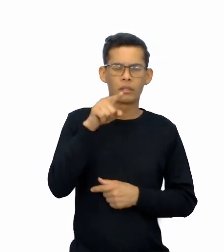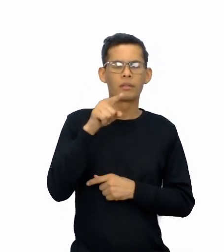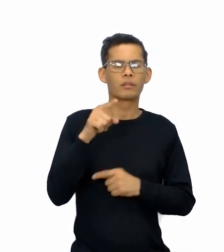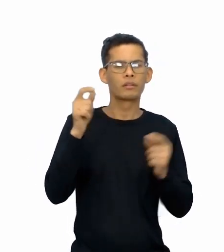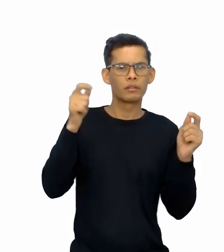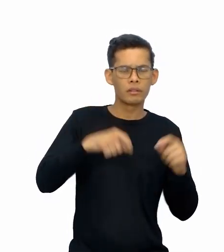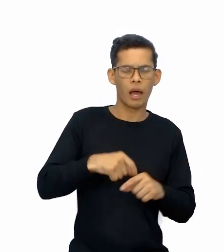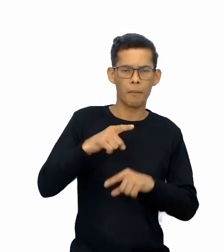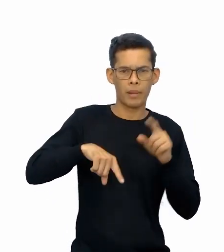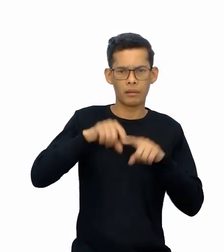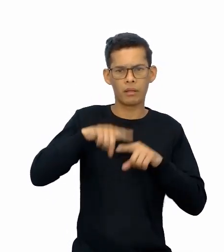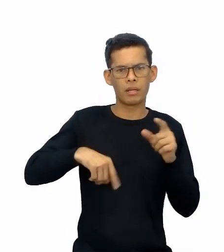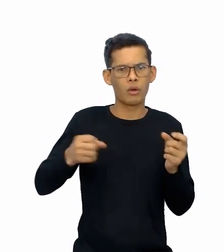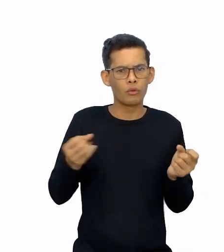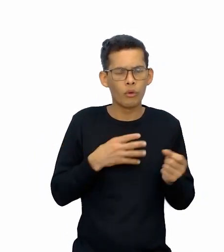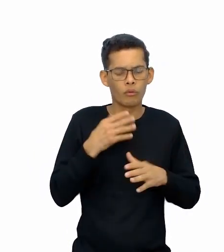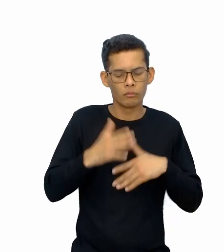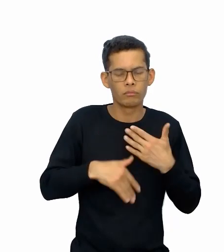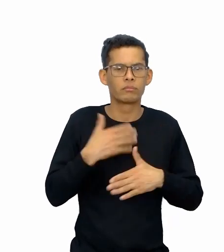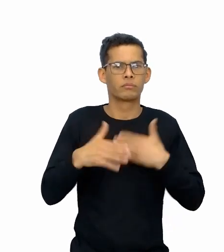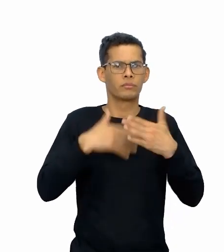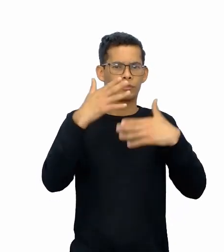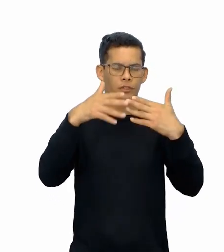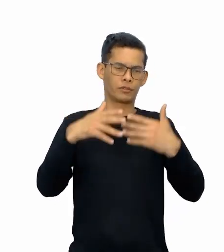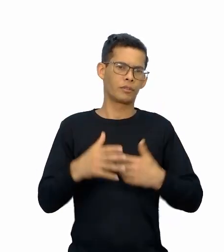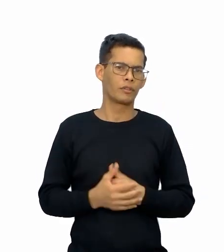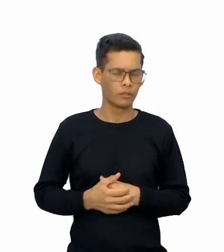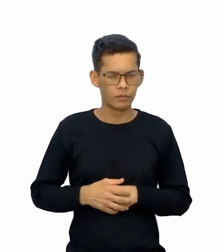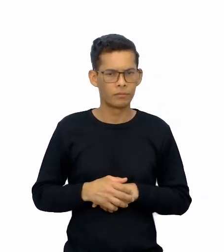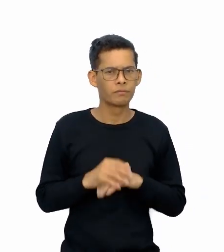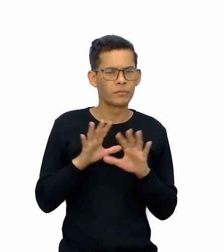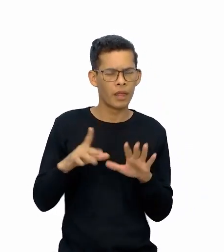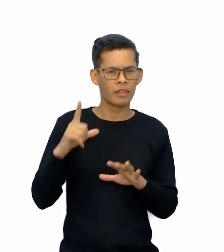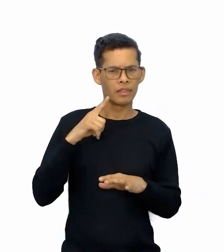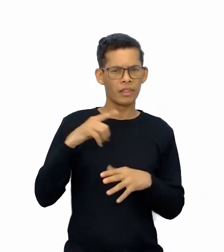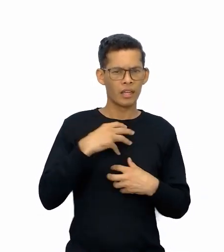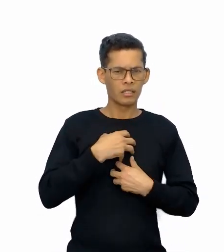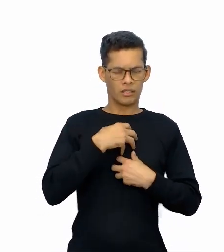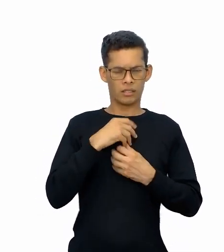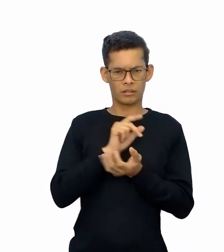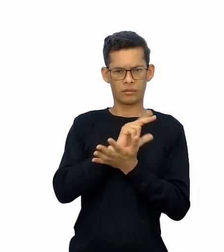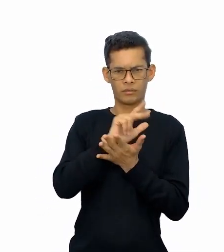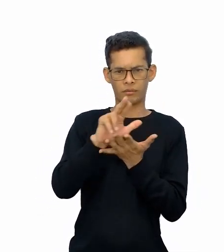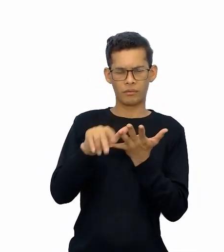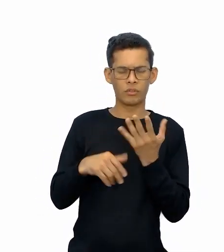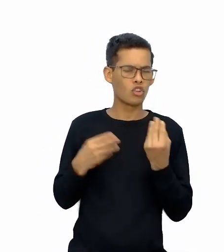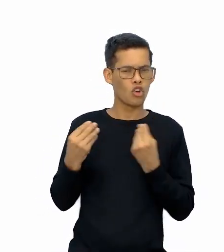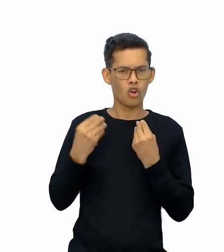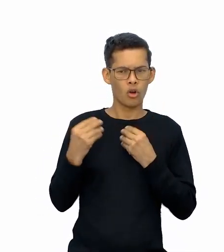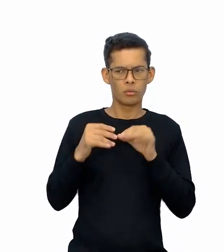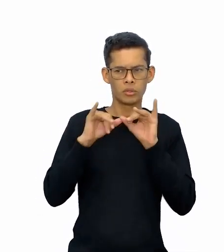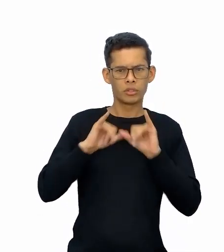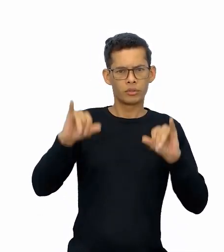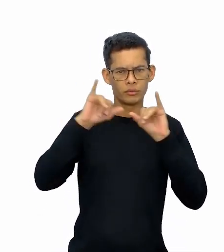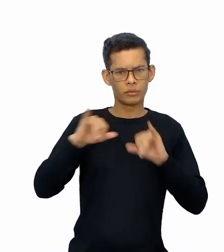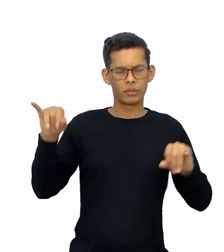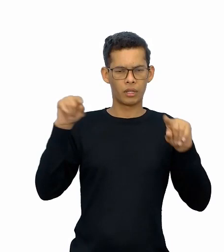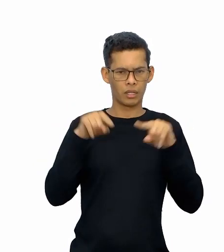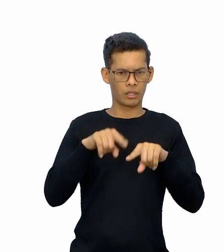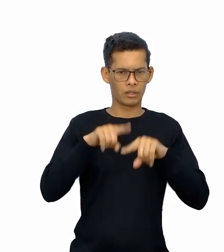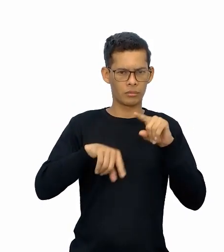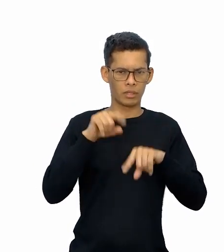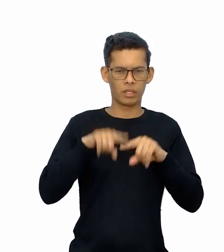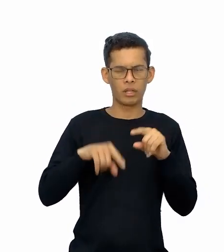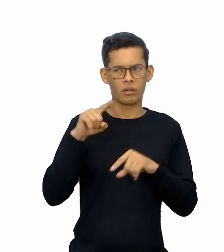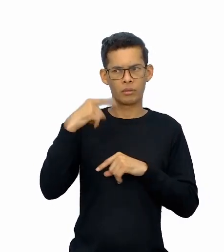novo material. E aí, eles vão ter maneiras de divulgar esse novo material. Eu comentei isso com vocês na pílula,